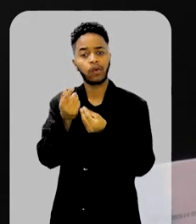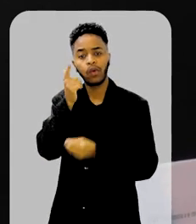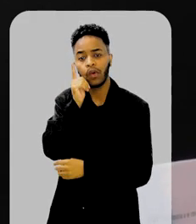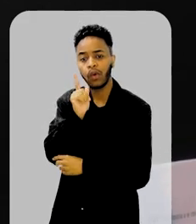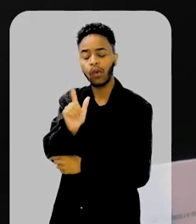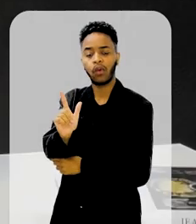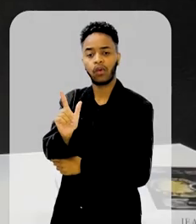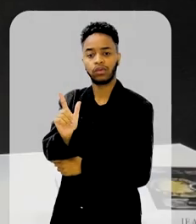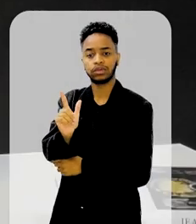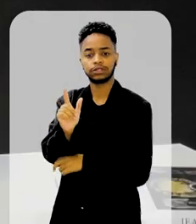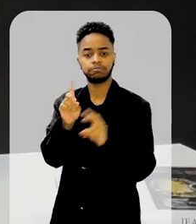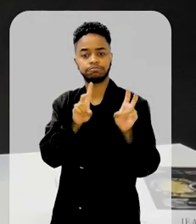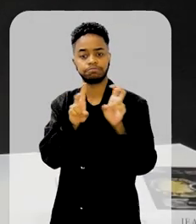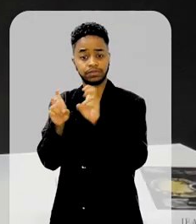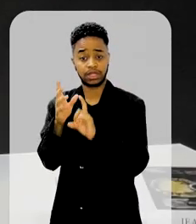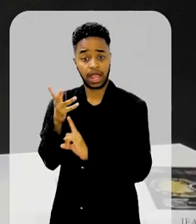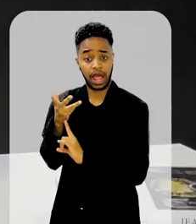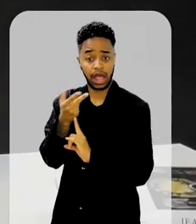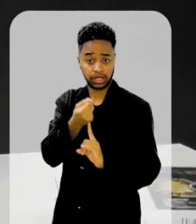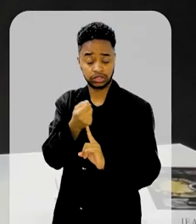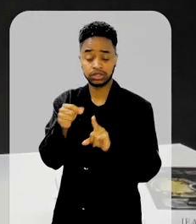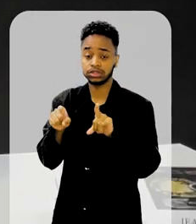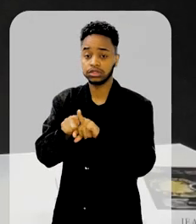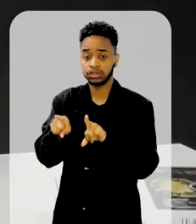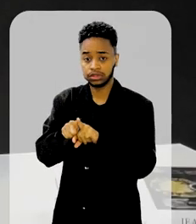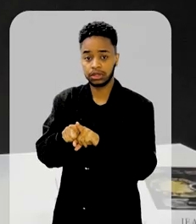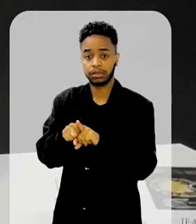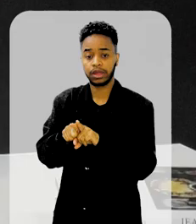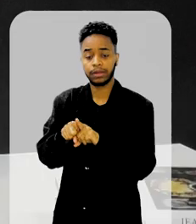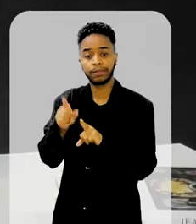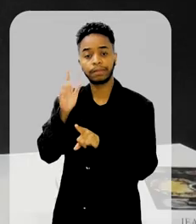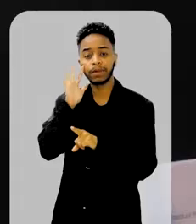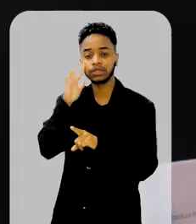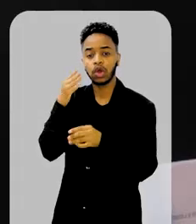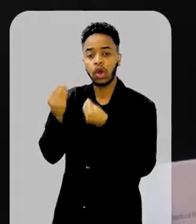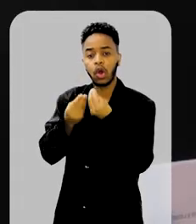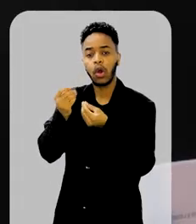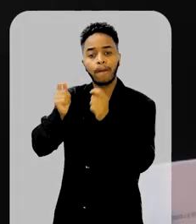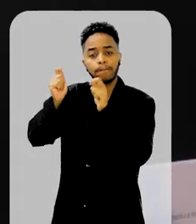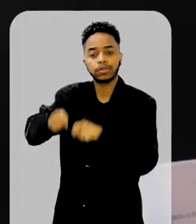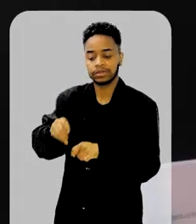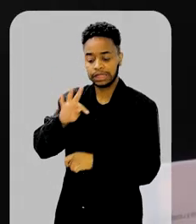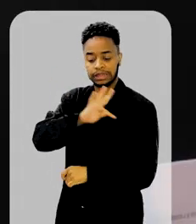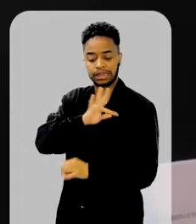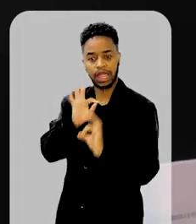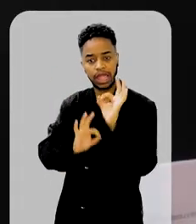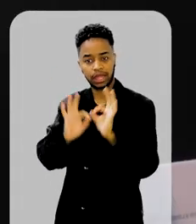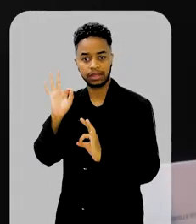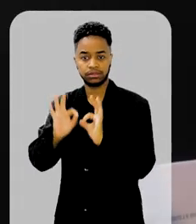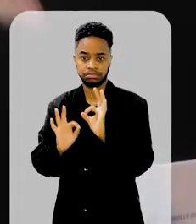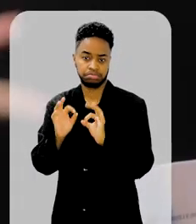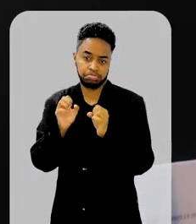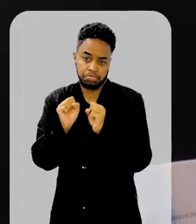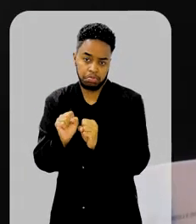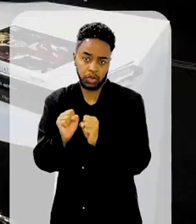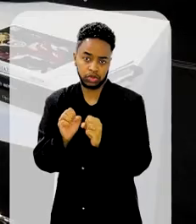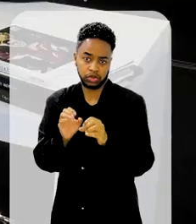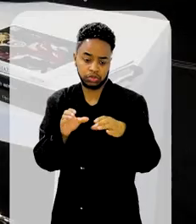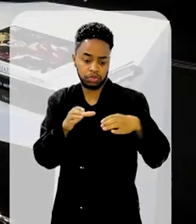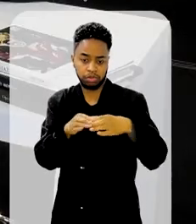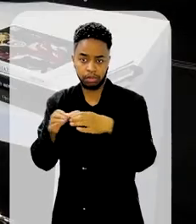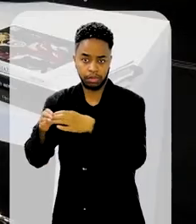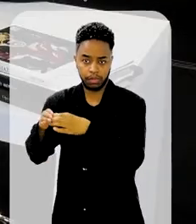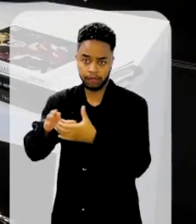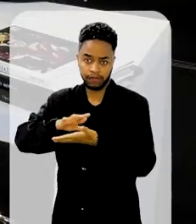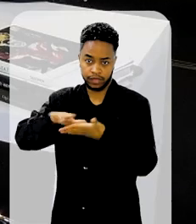ganho do da questão artística mas também a possibilidade de ordem técnica seja ela para alas para alegorias